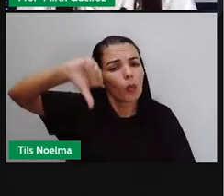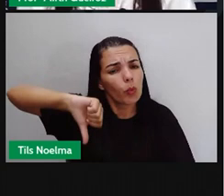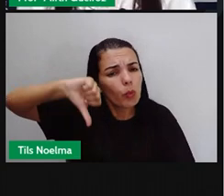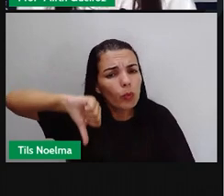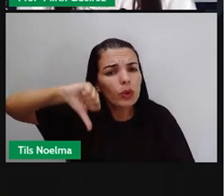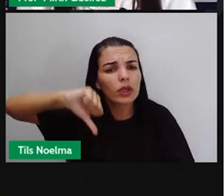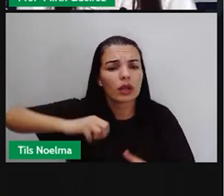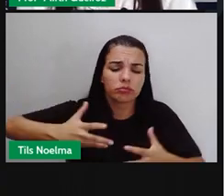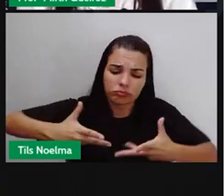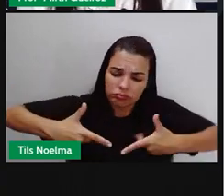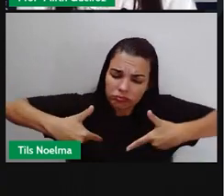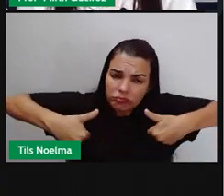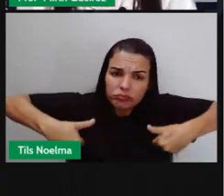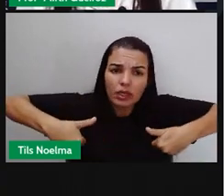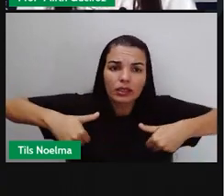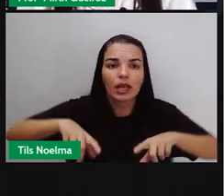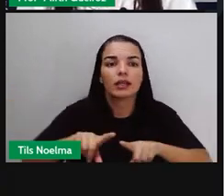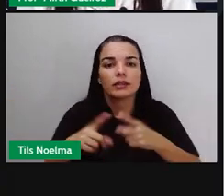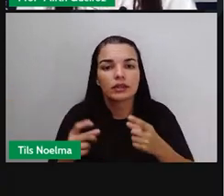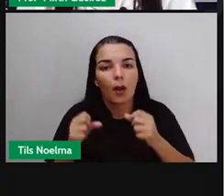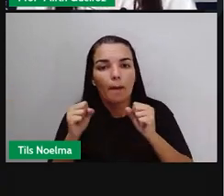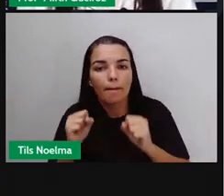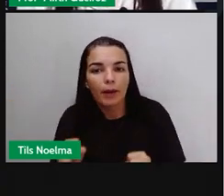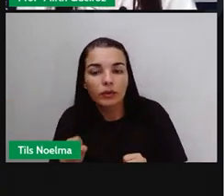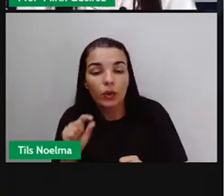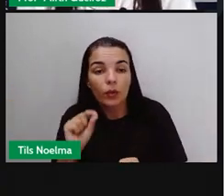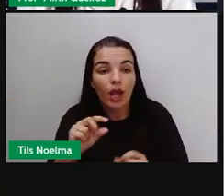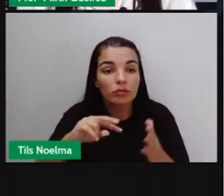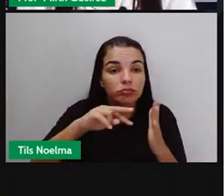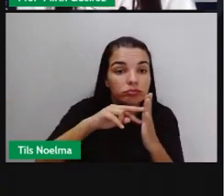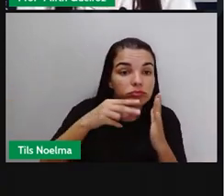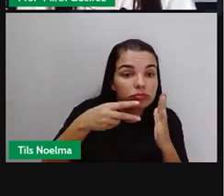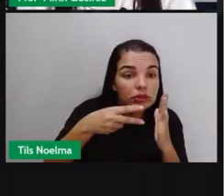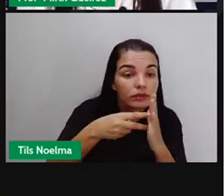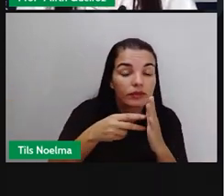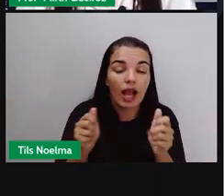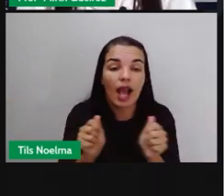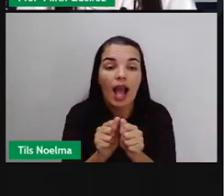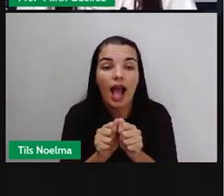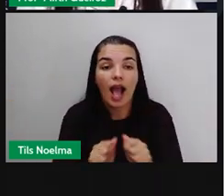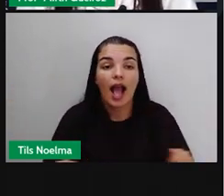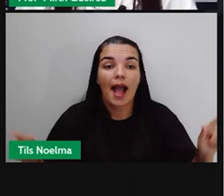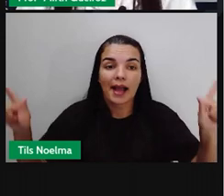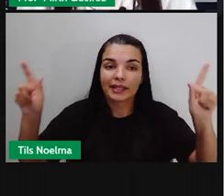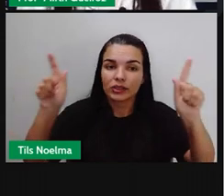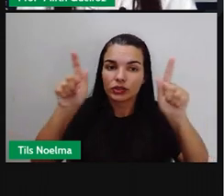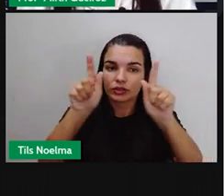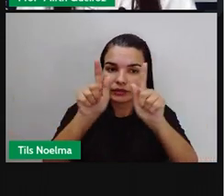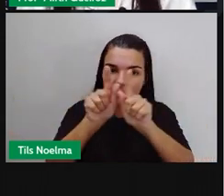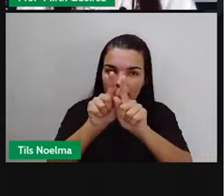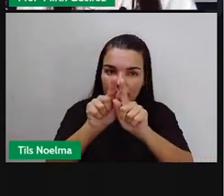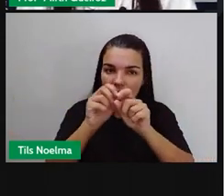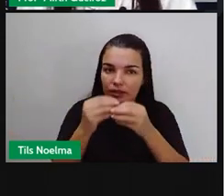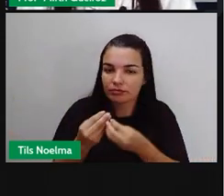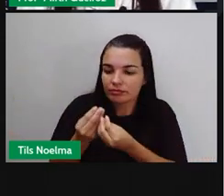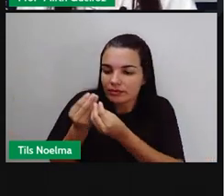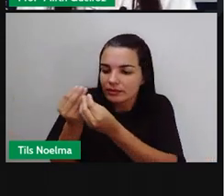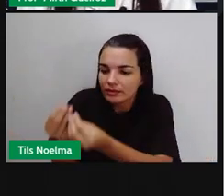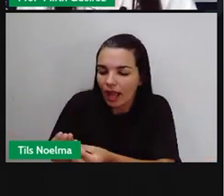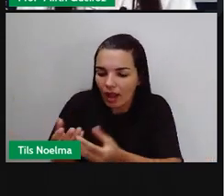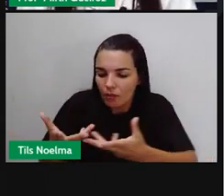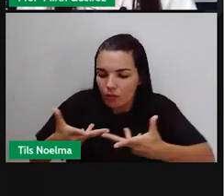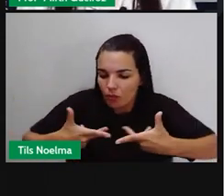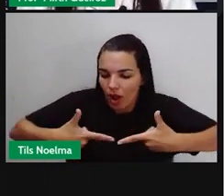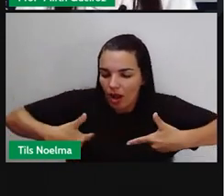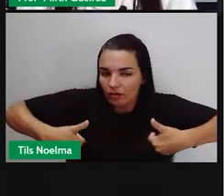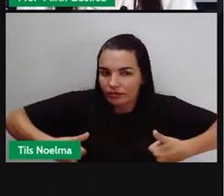uma qualidade. Então, a gente vai dizer que a função do adjetivo é qualificar o